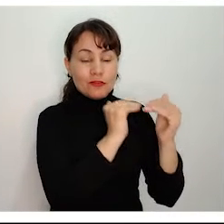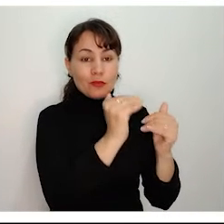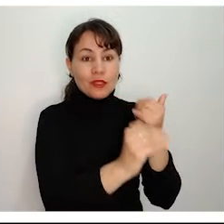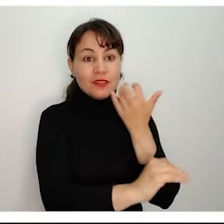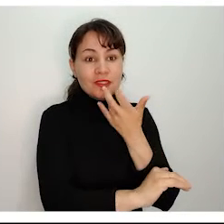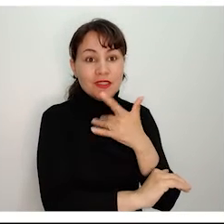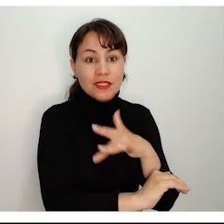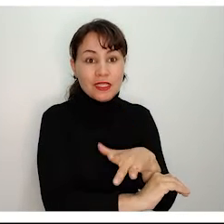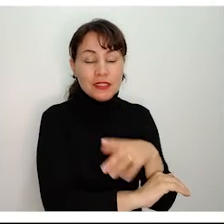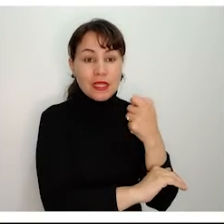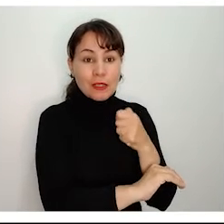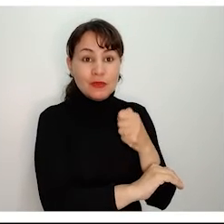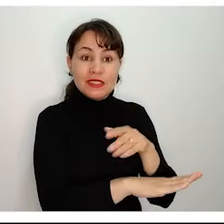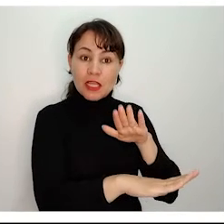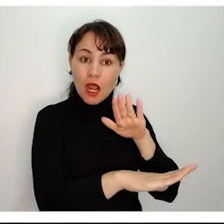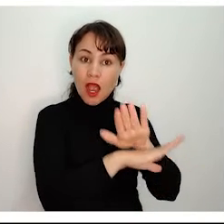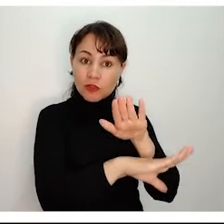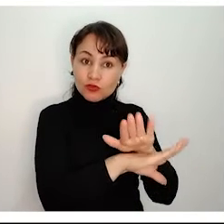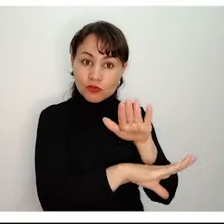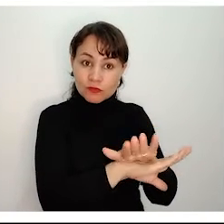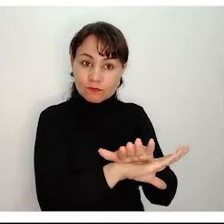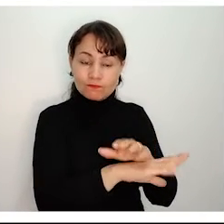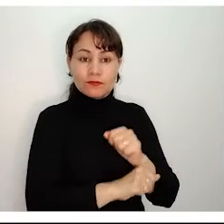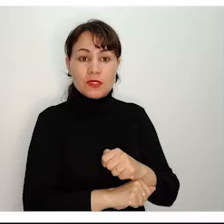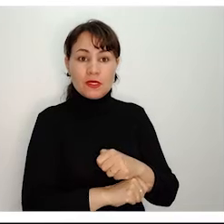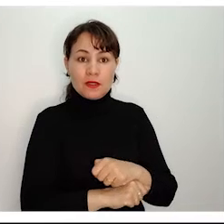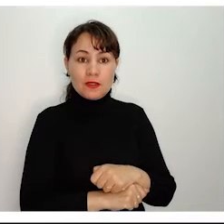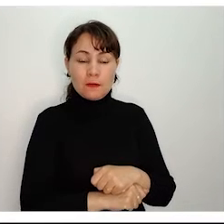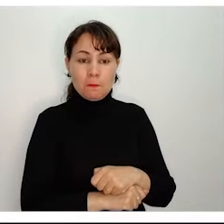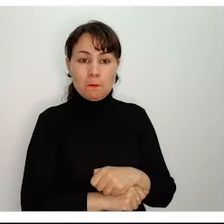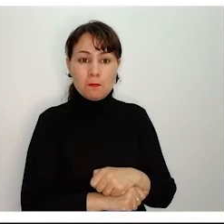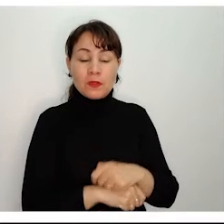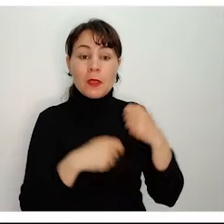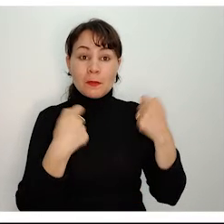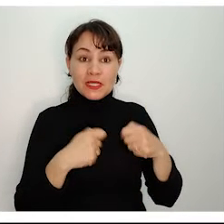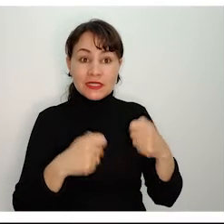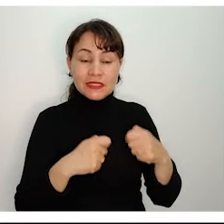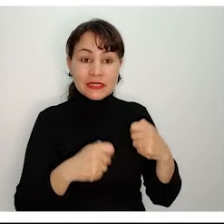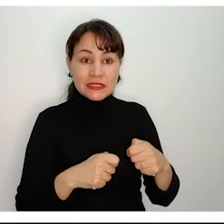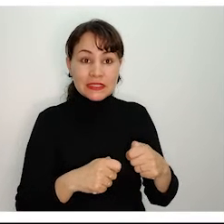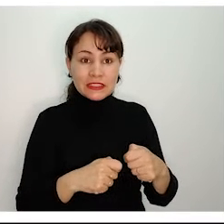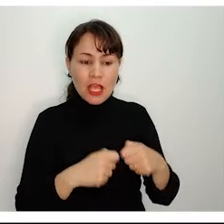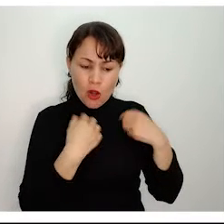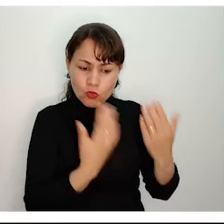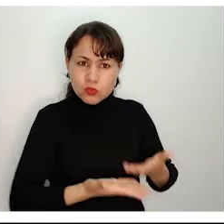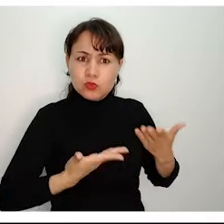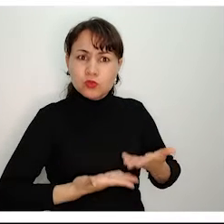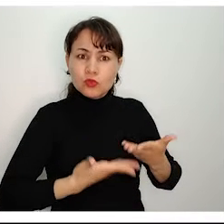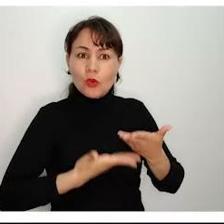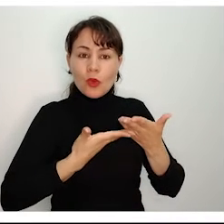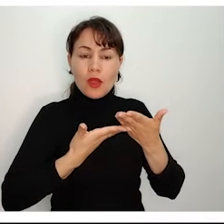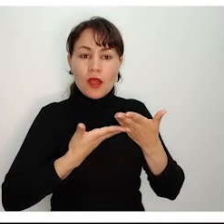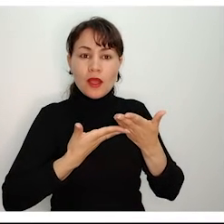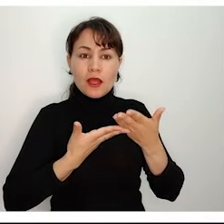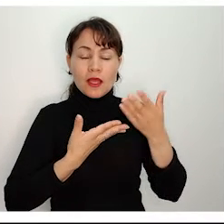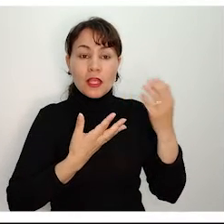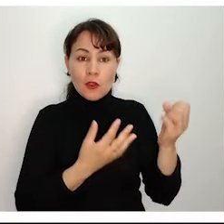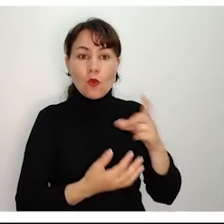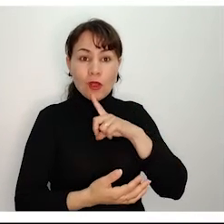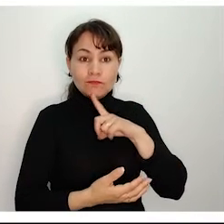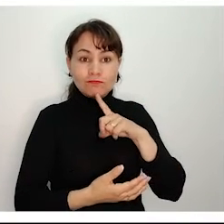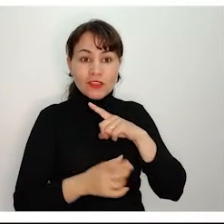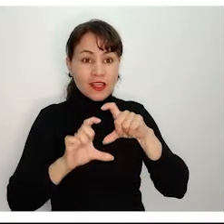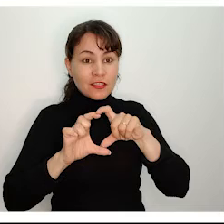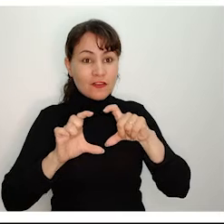nesse desenvolvimento, e ela precisa ser auxiliada, ela precisa ser ajudada, ela precisa ser